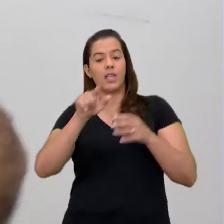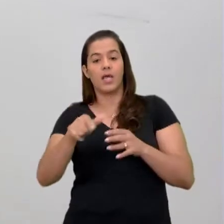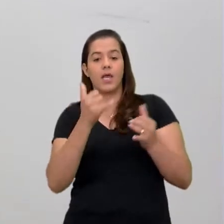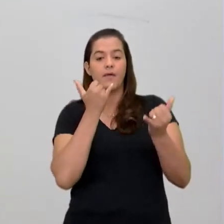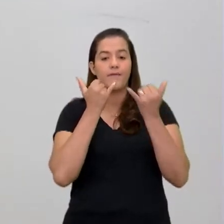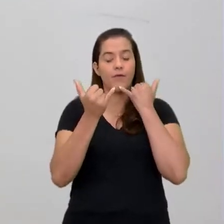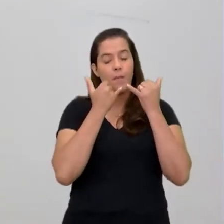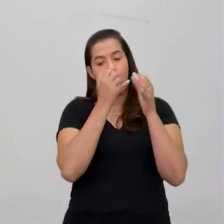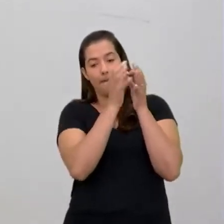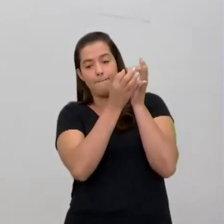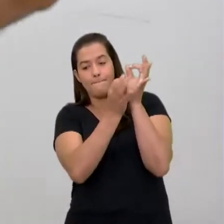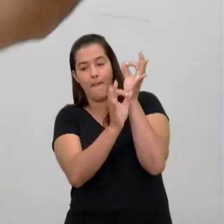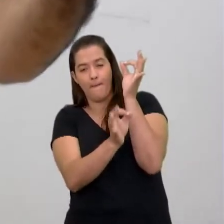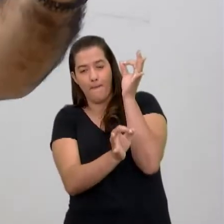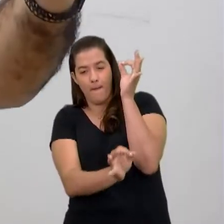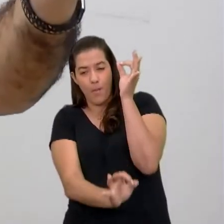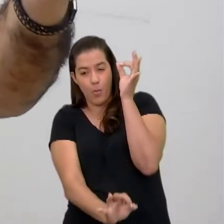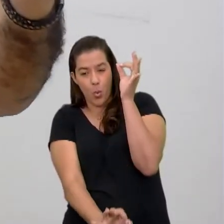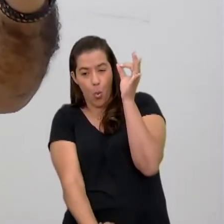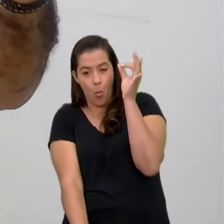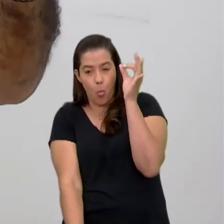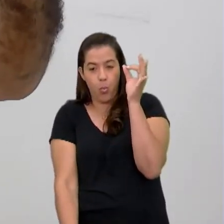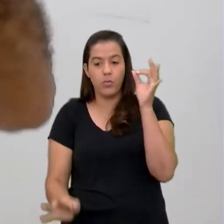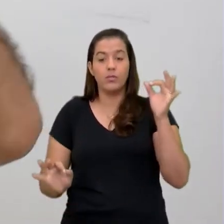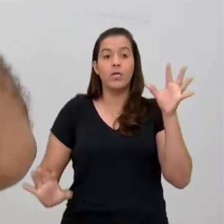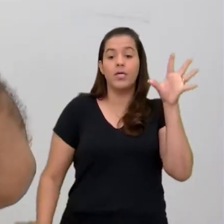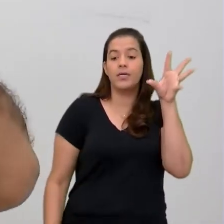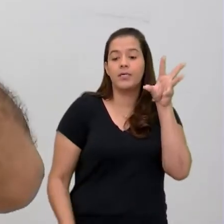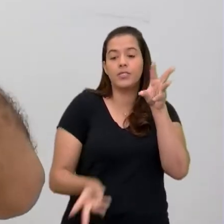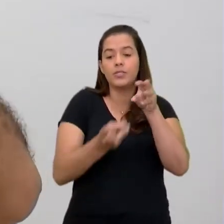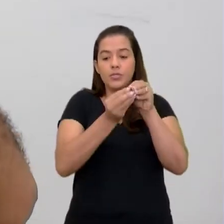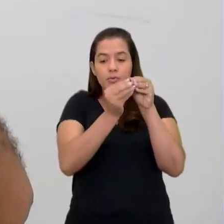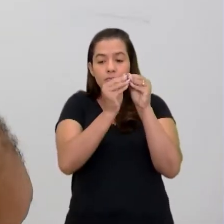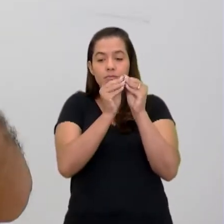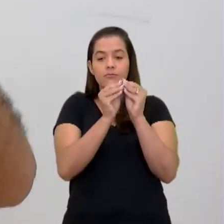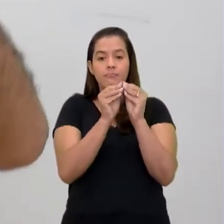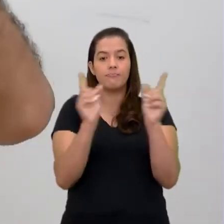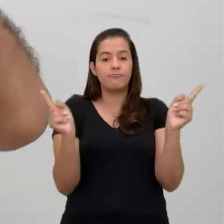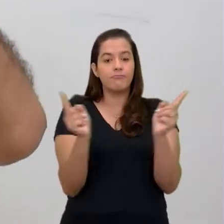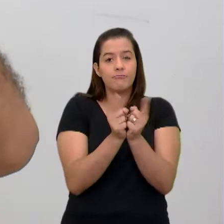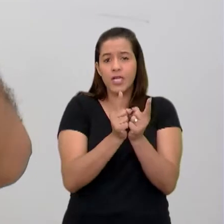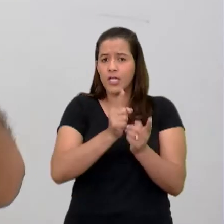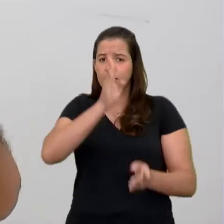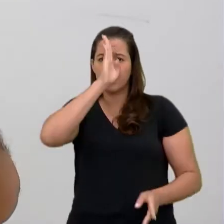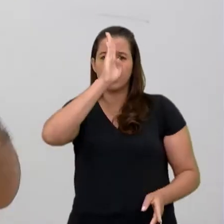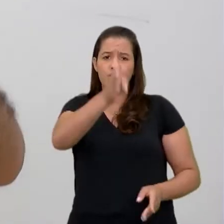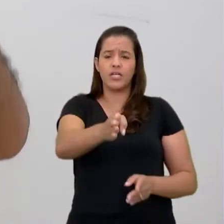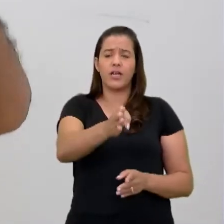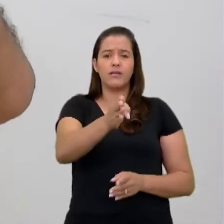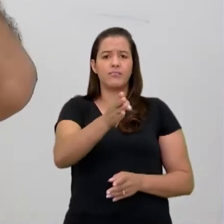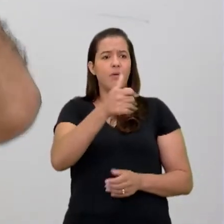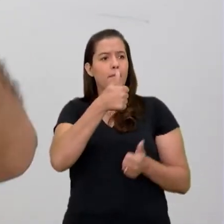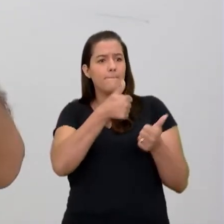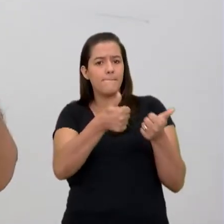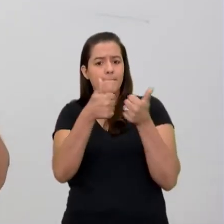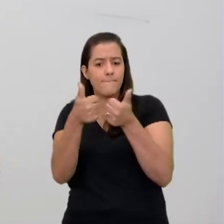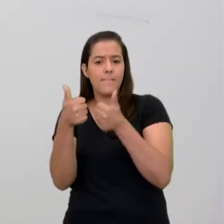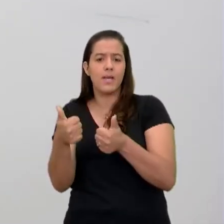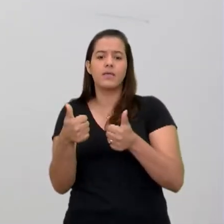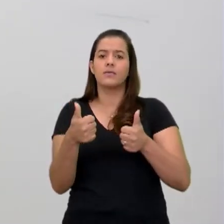informação, por maior que seja o texto, e de uma forma pontual, muito bem feita,